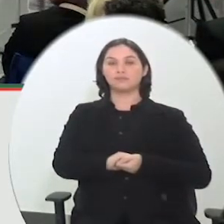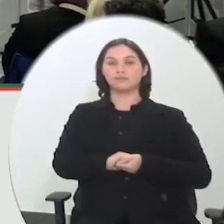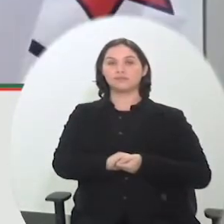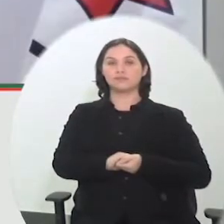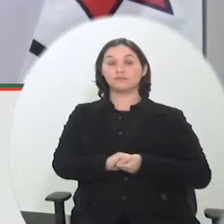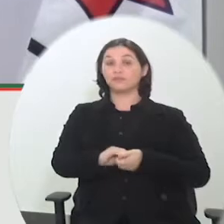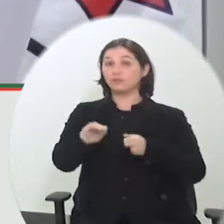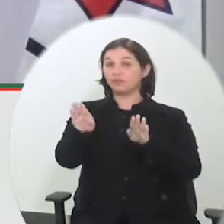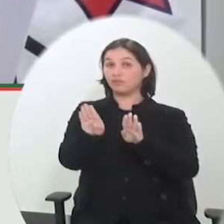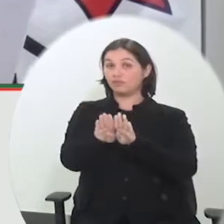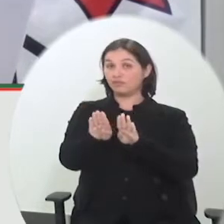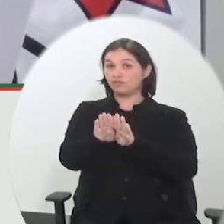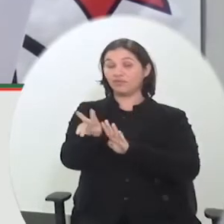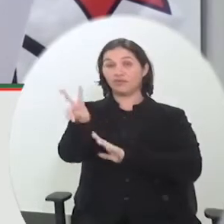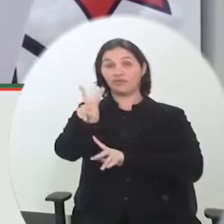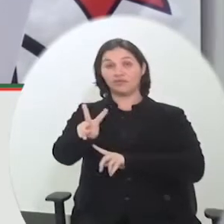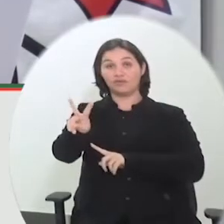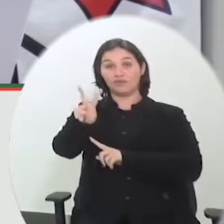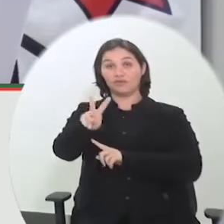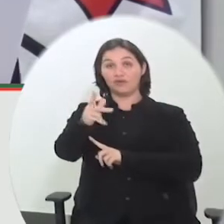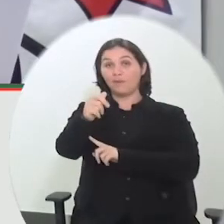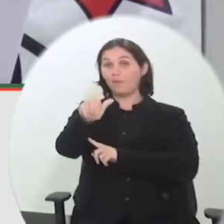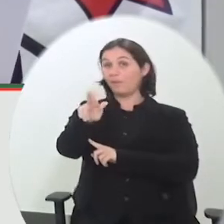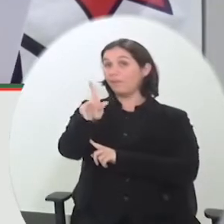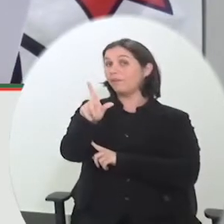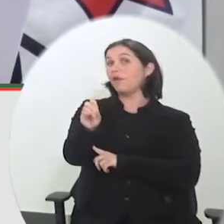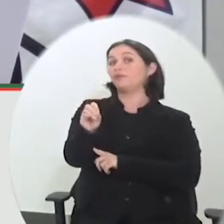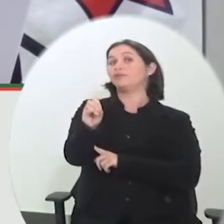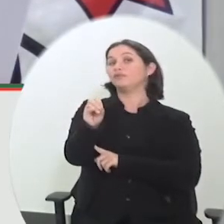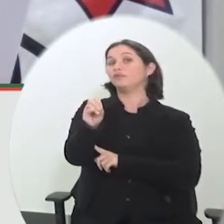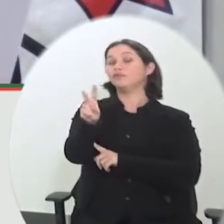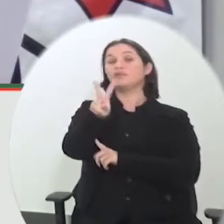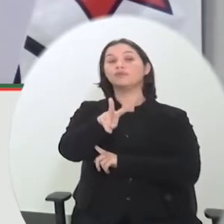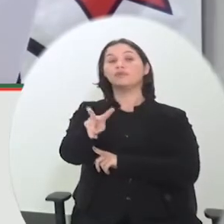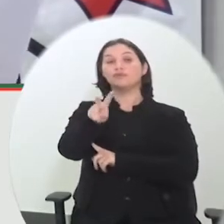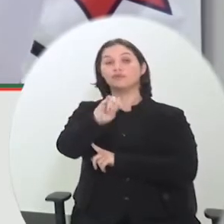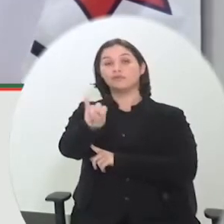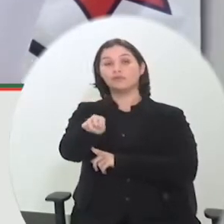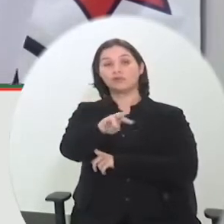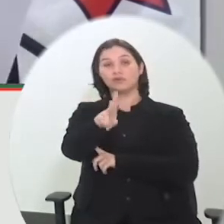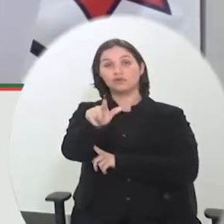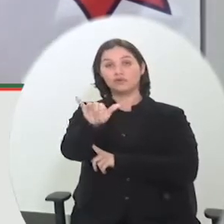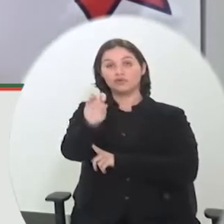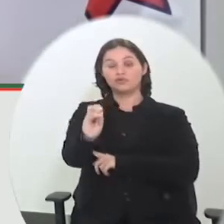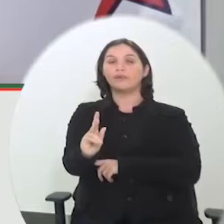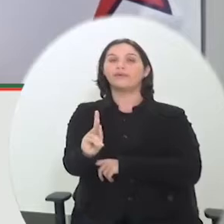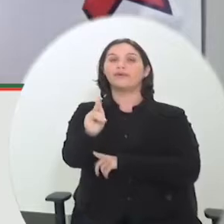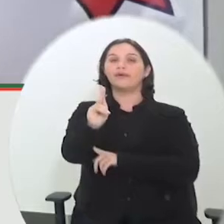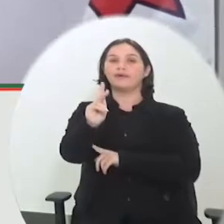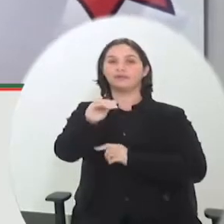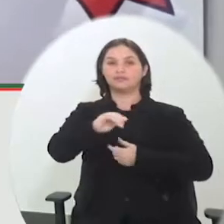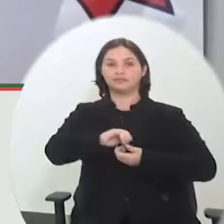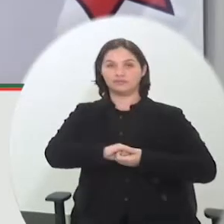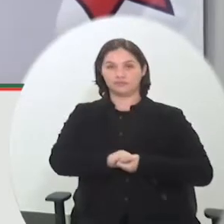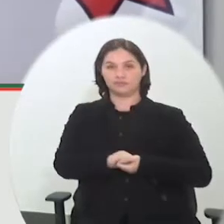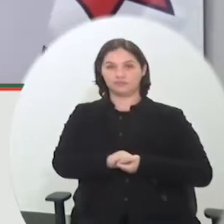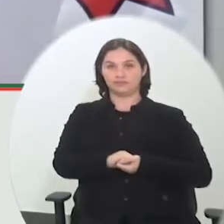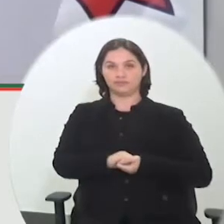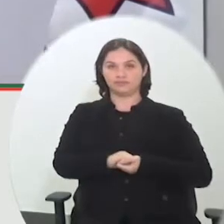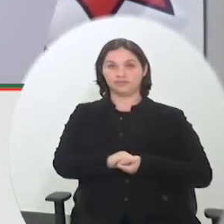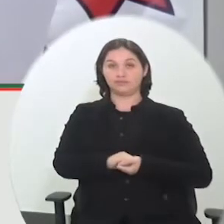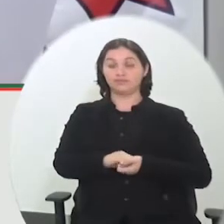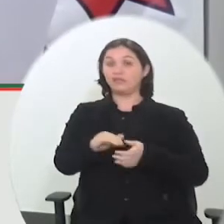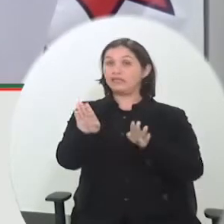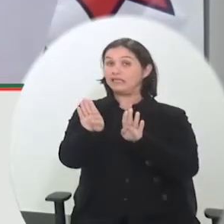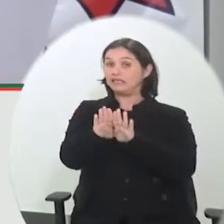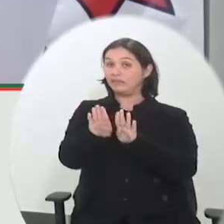Temos ainda conosco o vereador José Paulo Ferrarese e o vereador Júlio César Kaminski. Procedendo à composição